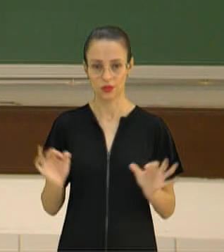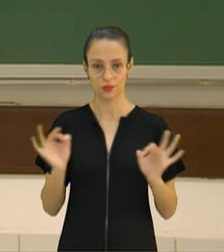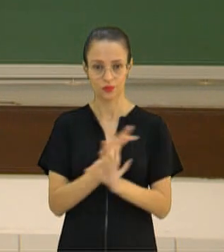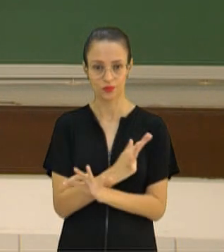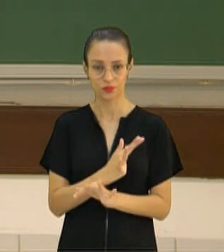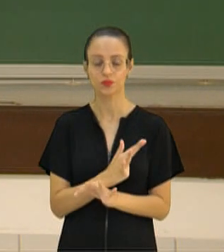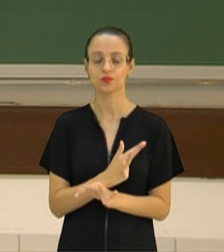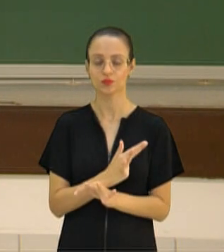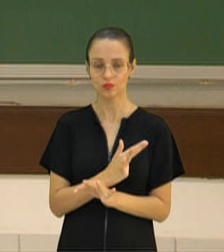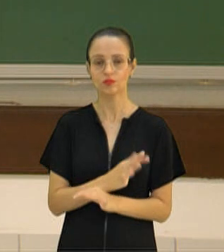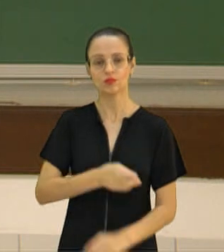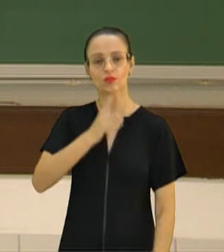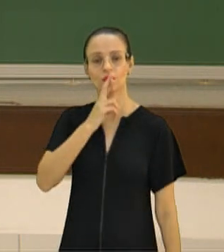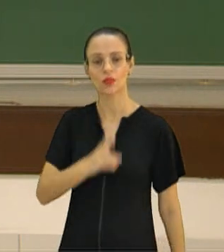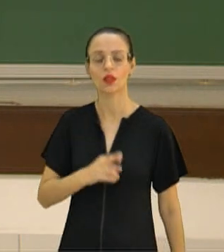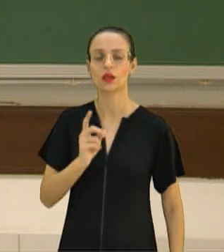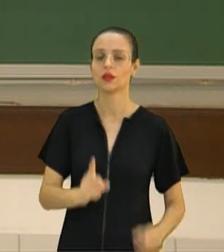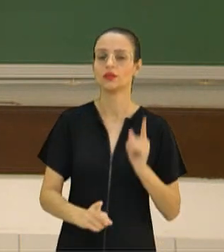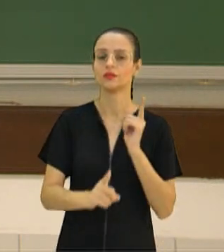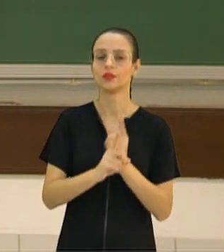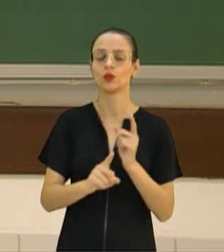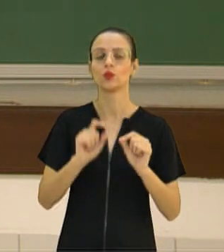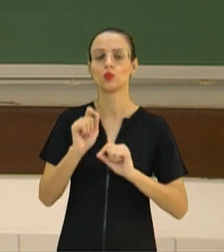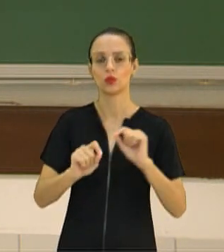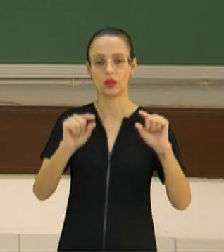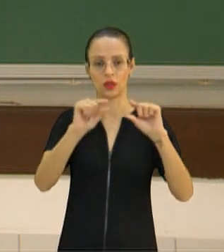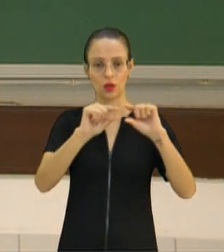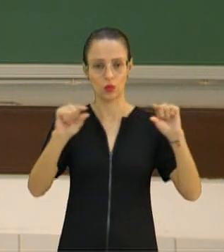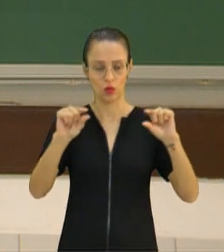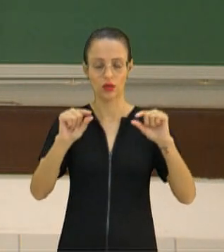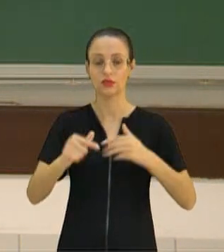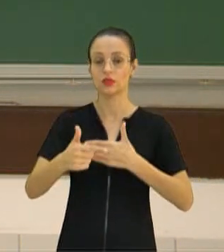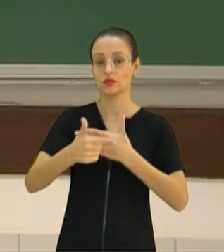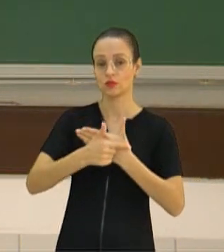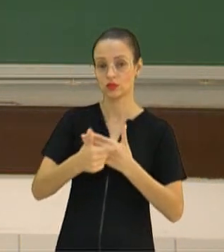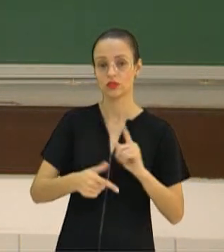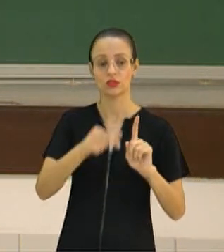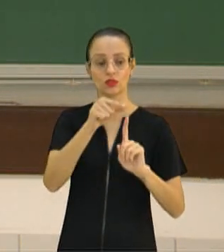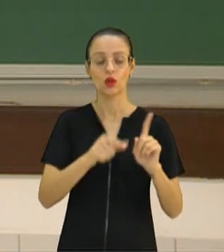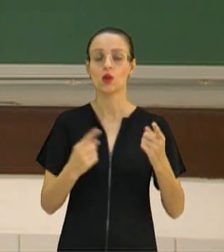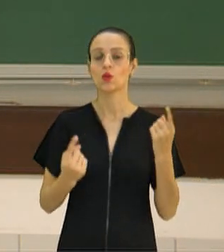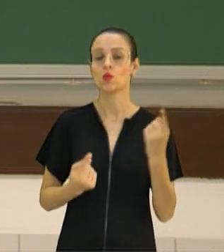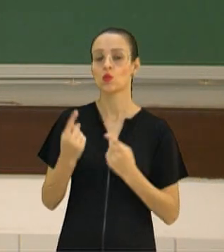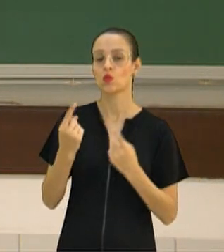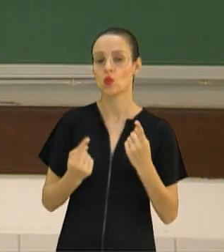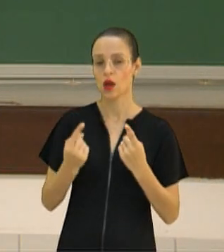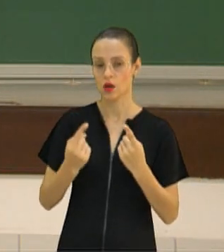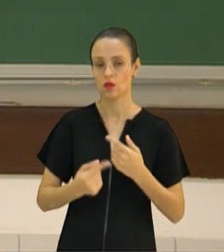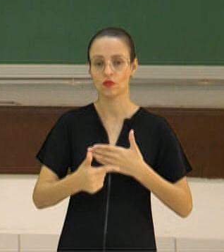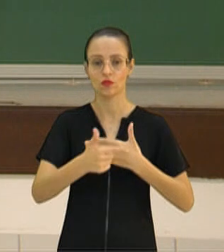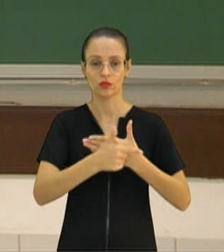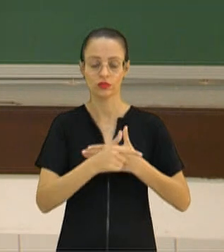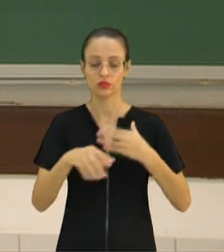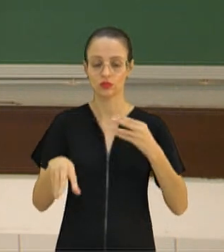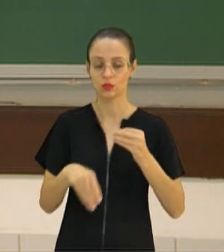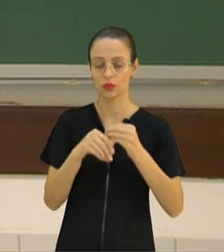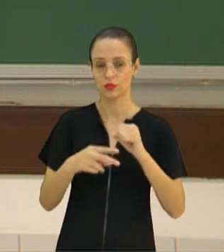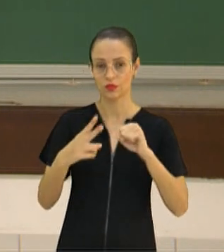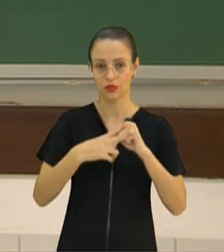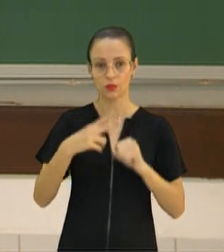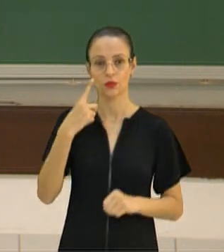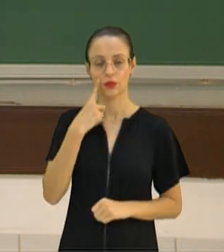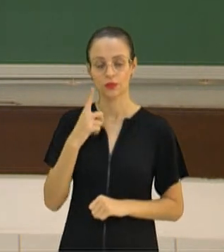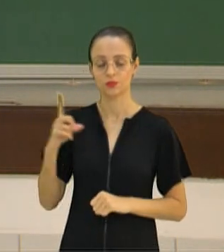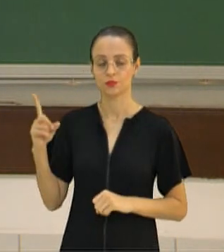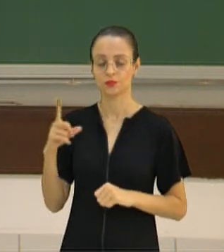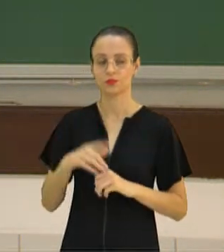Terminou a classificação, identificou qual oração tem função de sujeito e qual tem função de objeto? Então, confira.